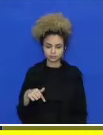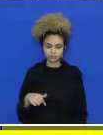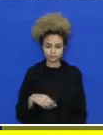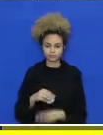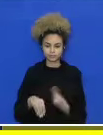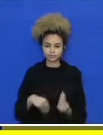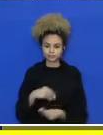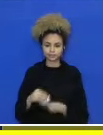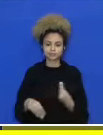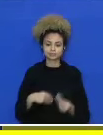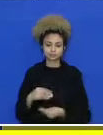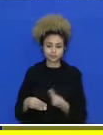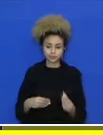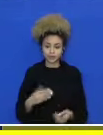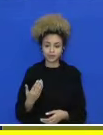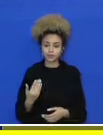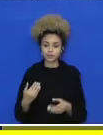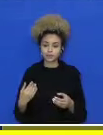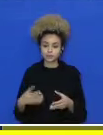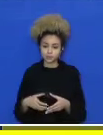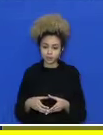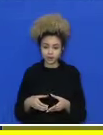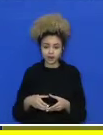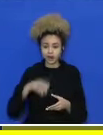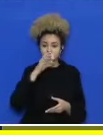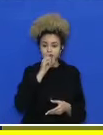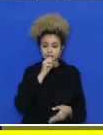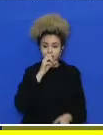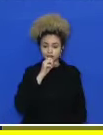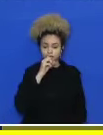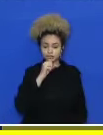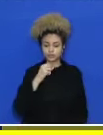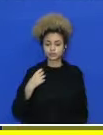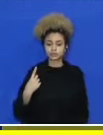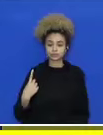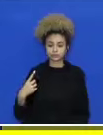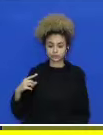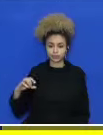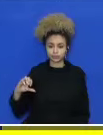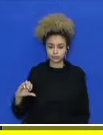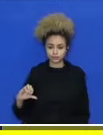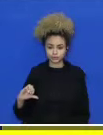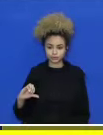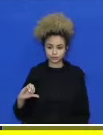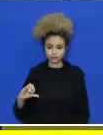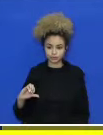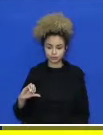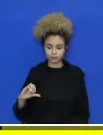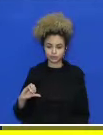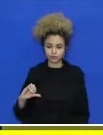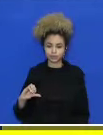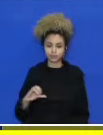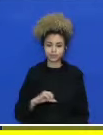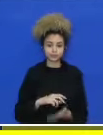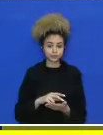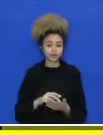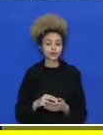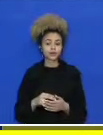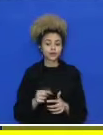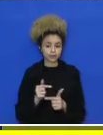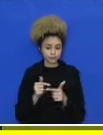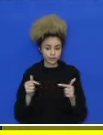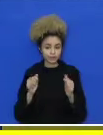O globo girando, mais uma bola chegando. Laranja, número 19. Laranja, 19. Sua sorte